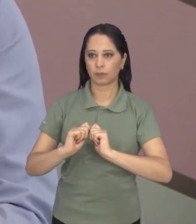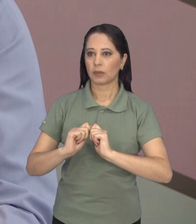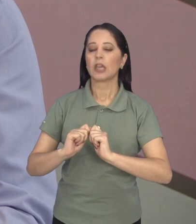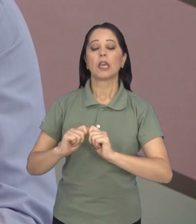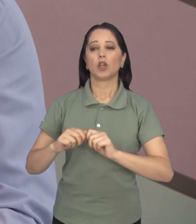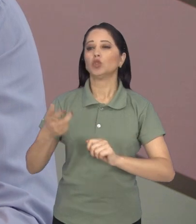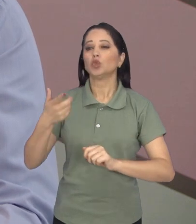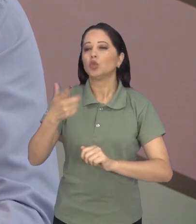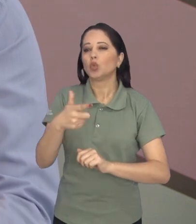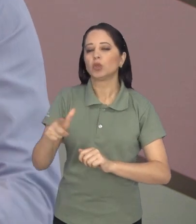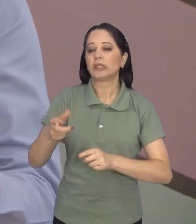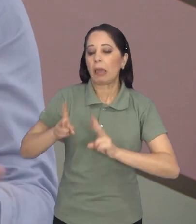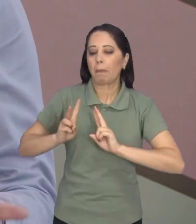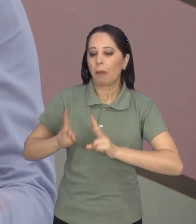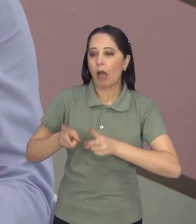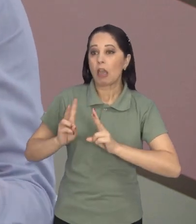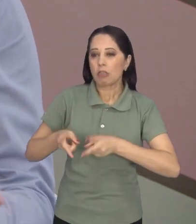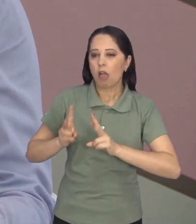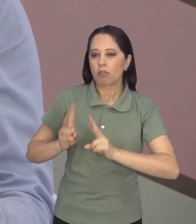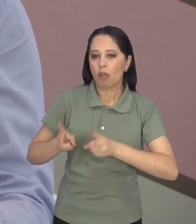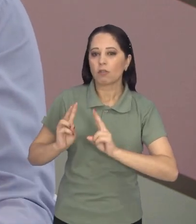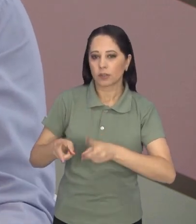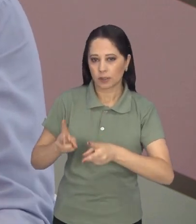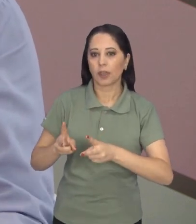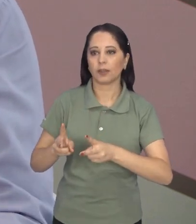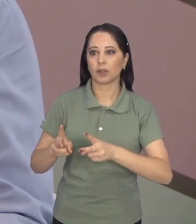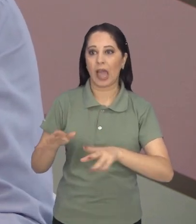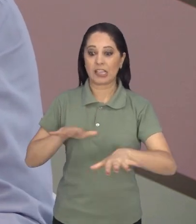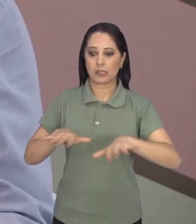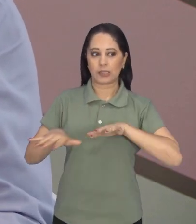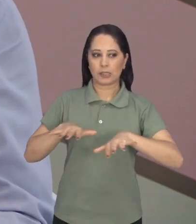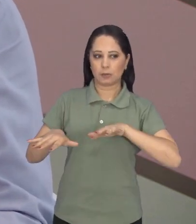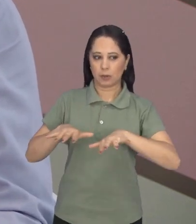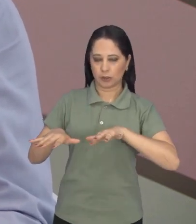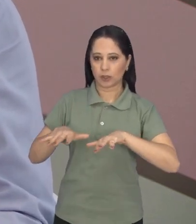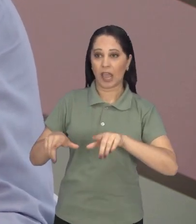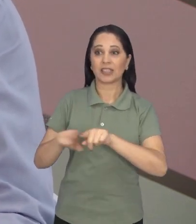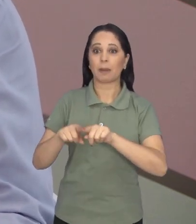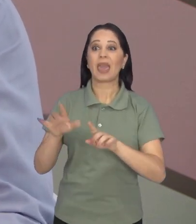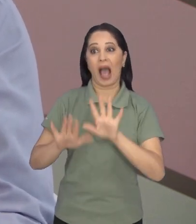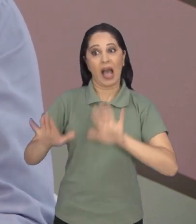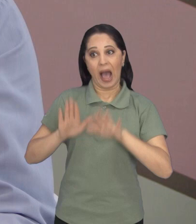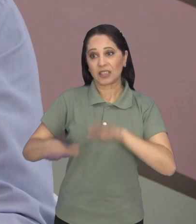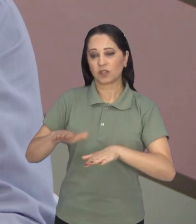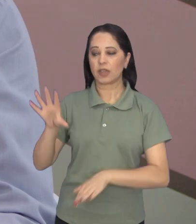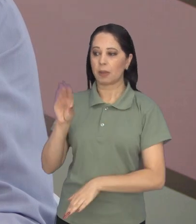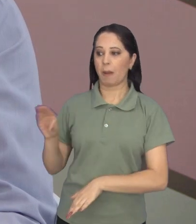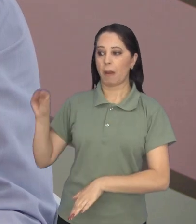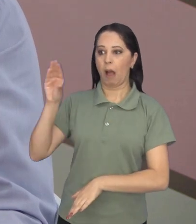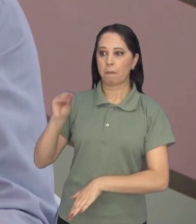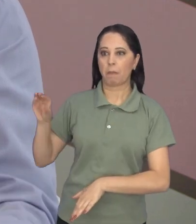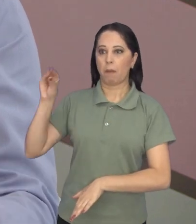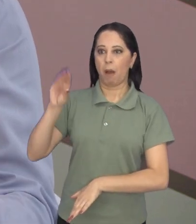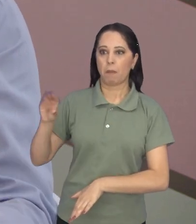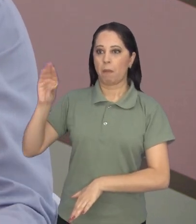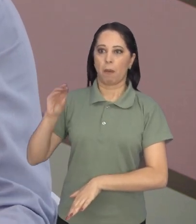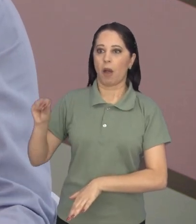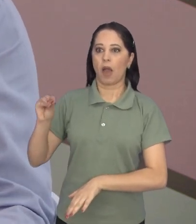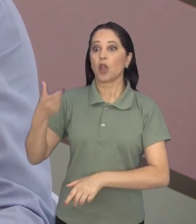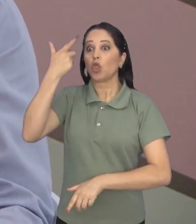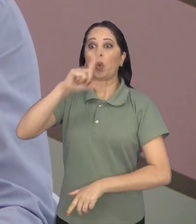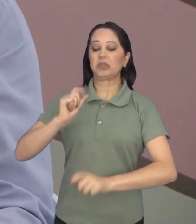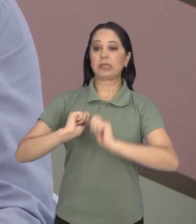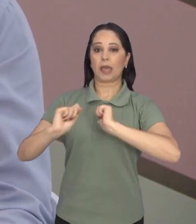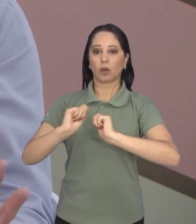frequência definida, inesperados, sem propósito, motores e vocais, fonéticos. Então, o indivíduo